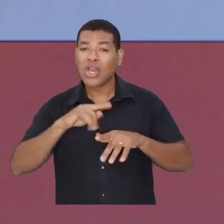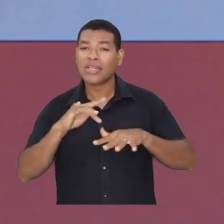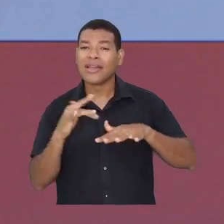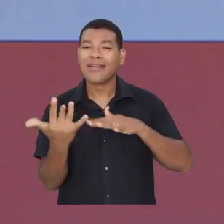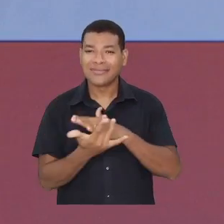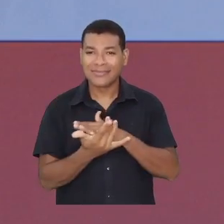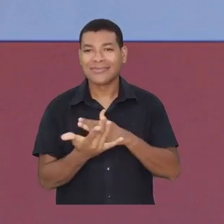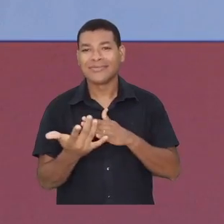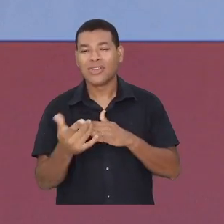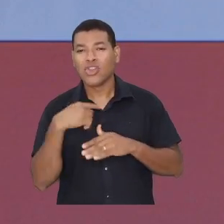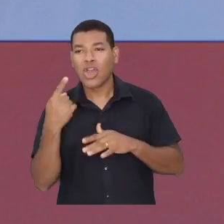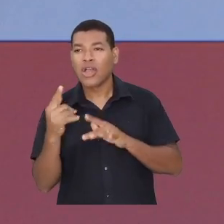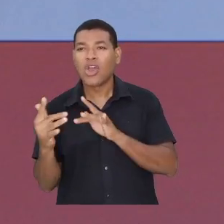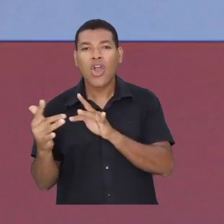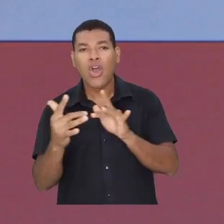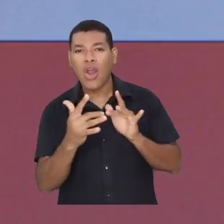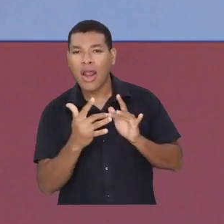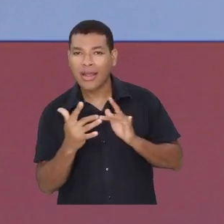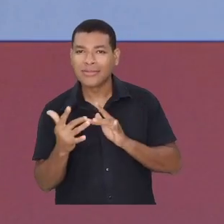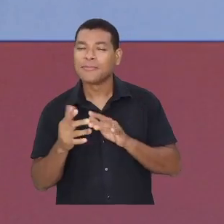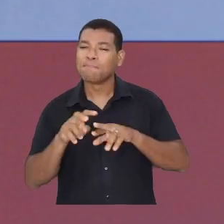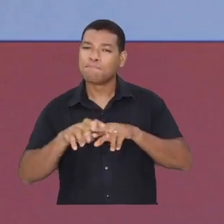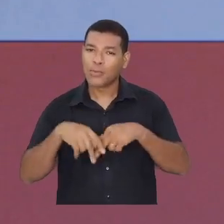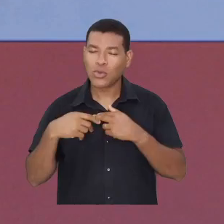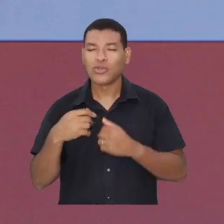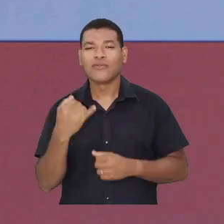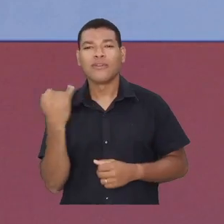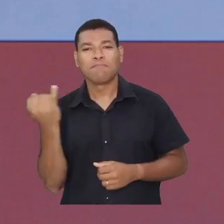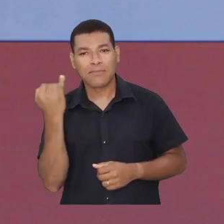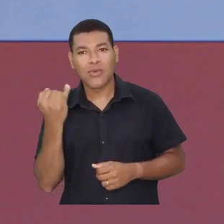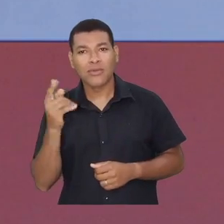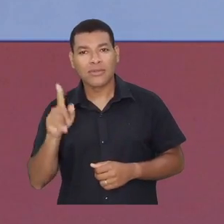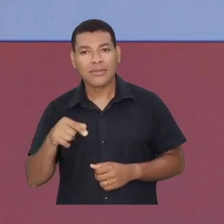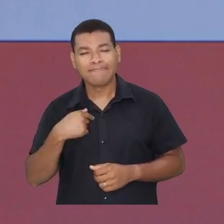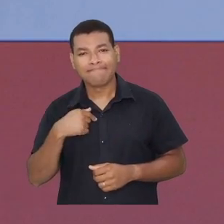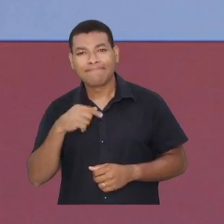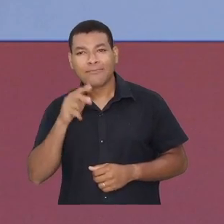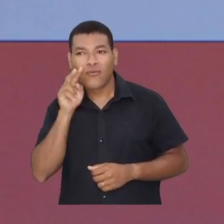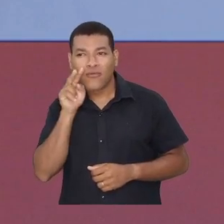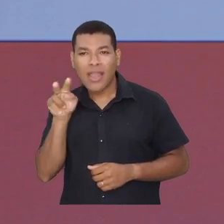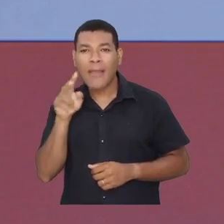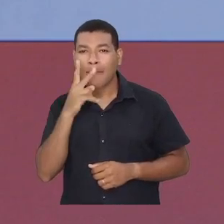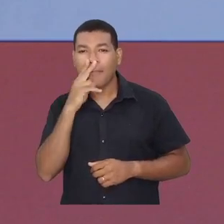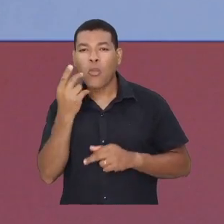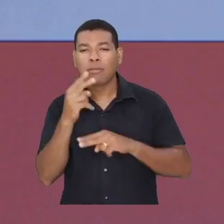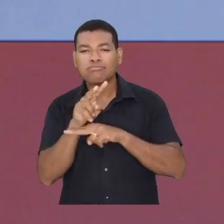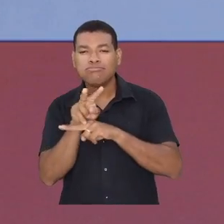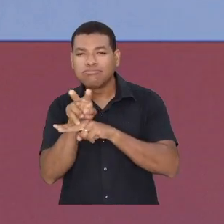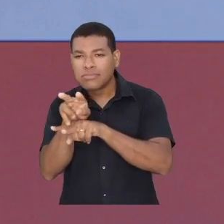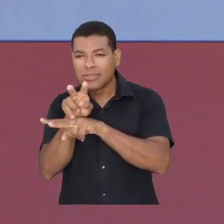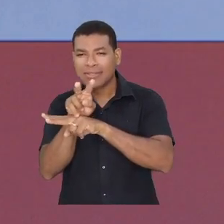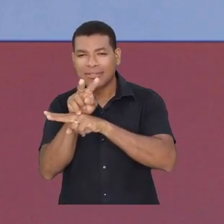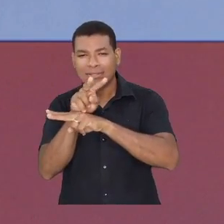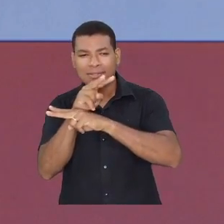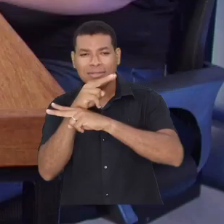redes, né, nas nossas conexões também, por isso que é tão importante esse olhar 360, né, para a marca uhum. empregadora. Olí, se